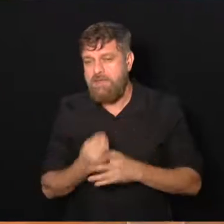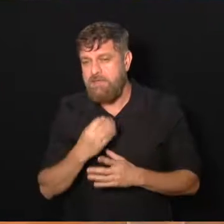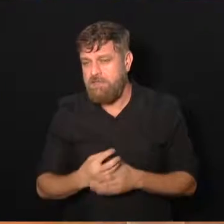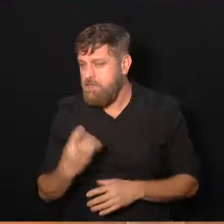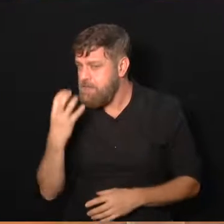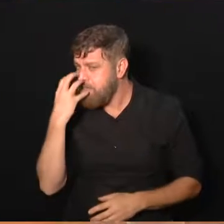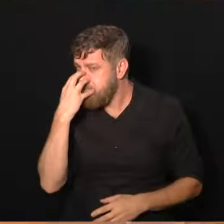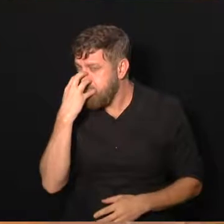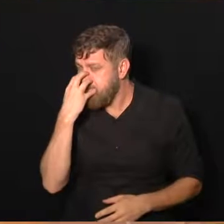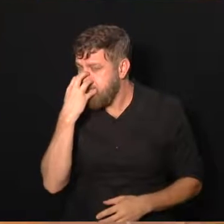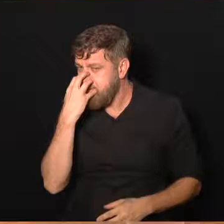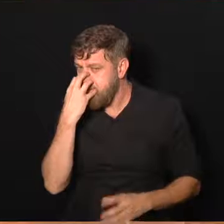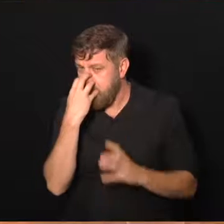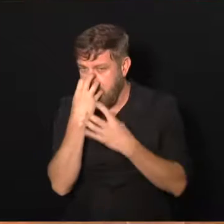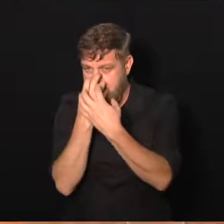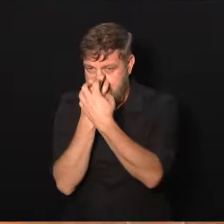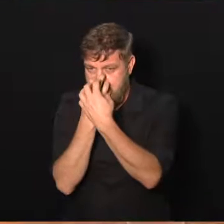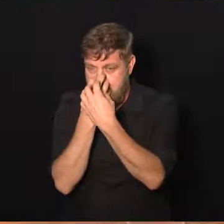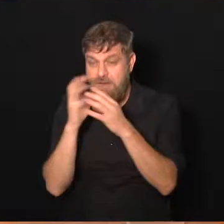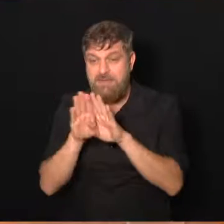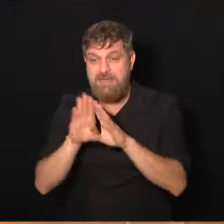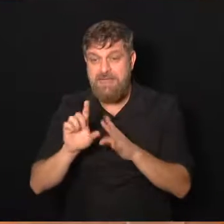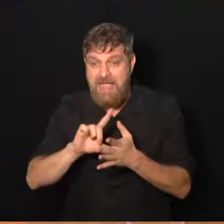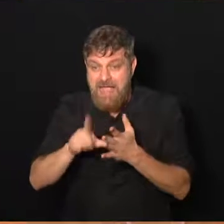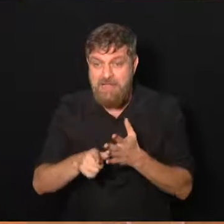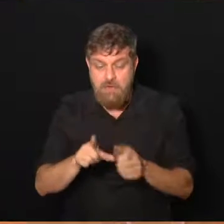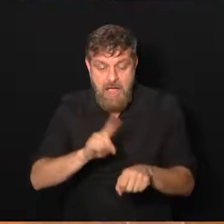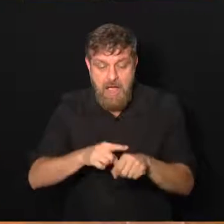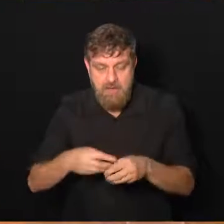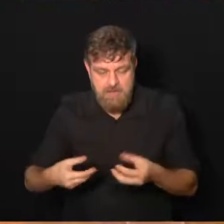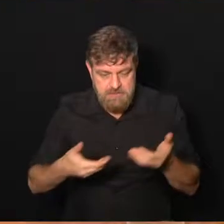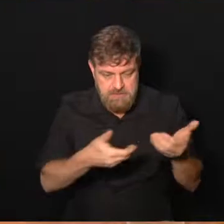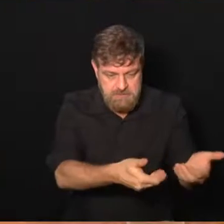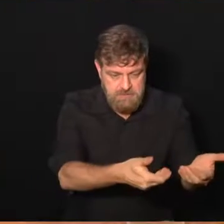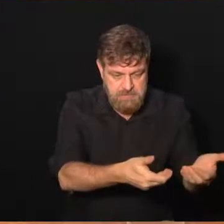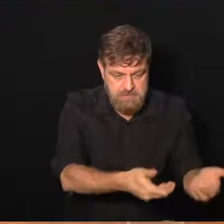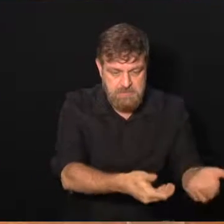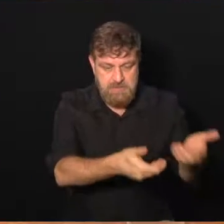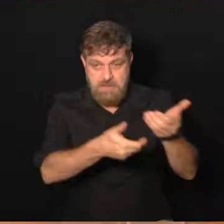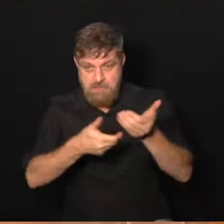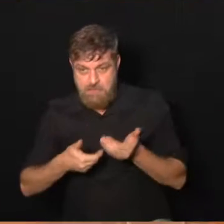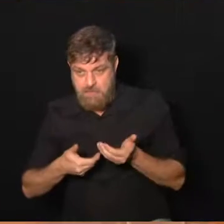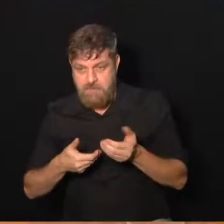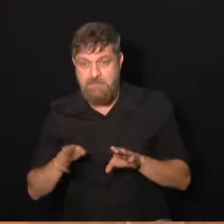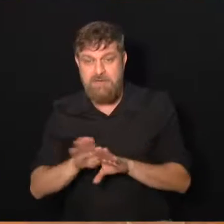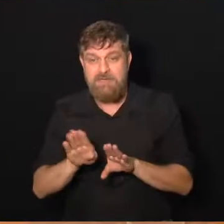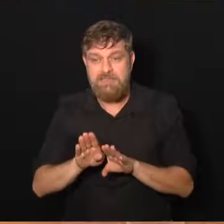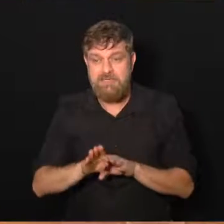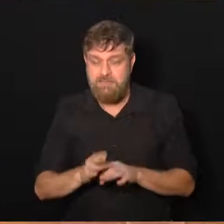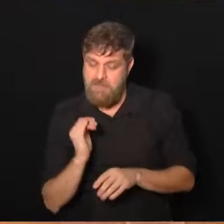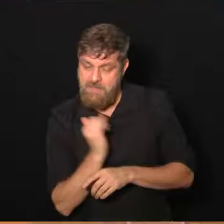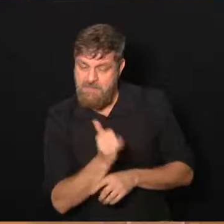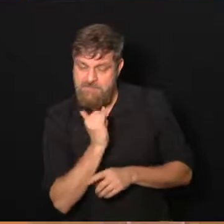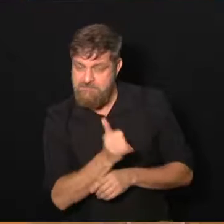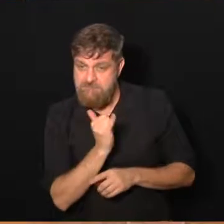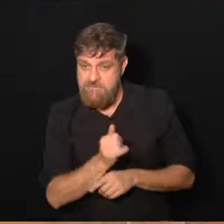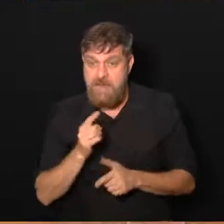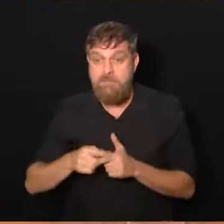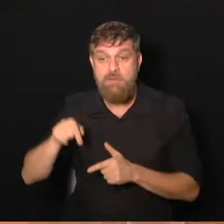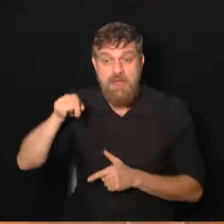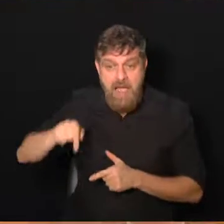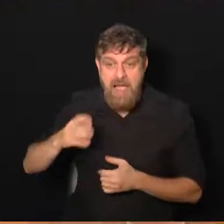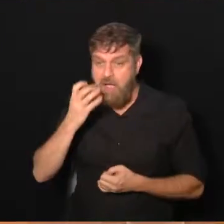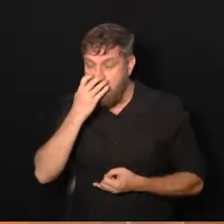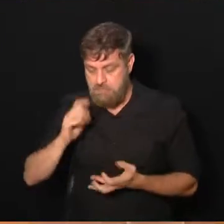focinheira, condições de retirada e entrega do animal. Informe ao pet shop eventuais restrições e problemas de saúde